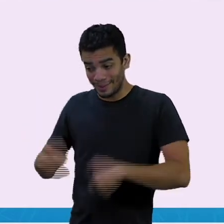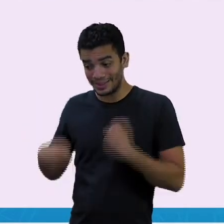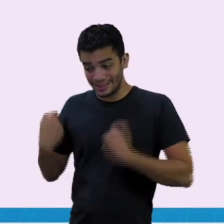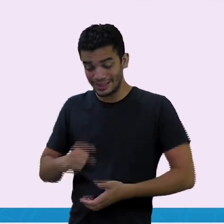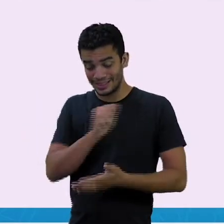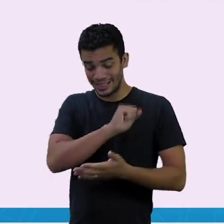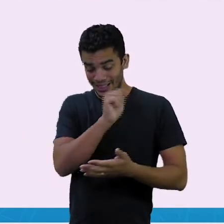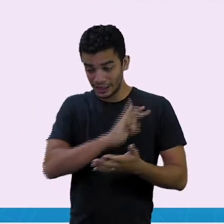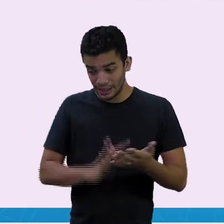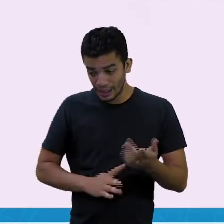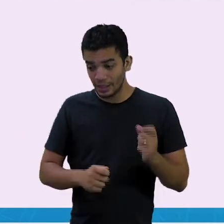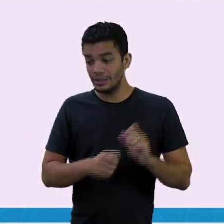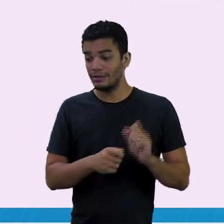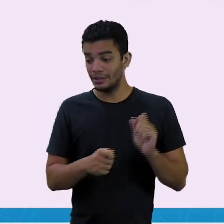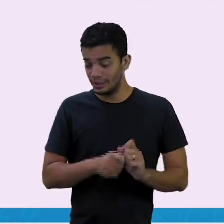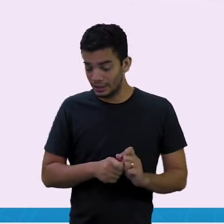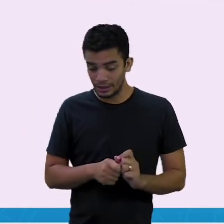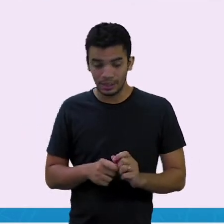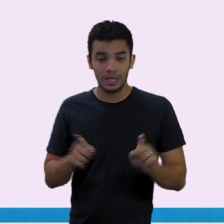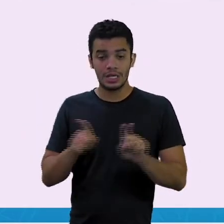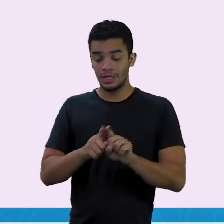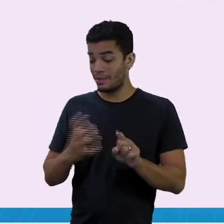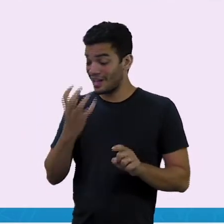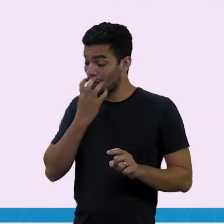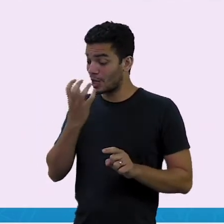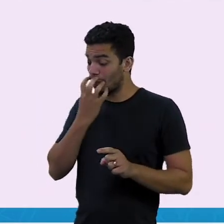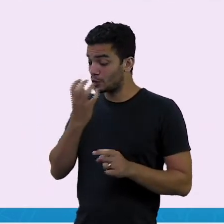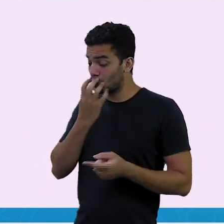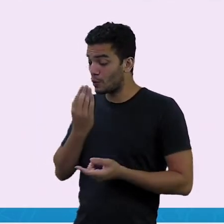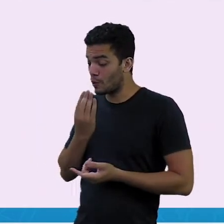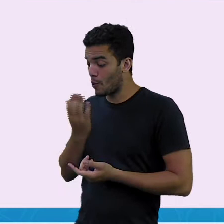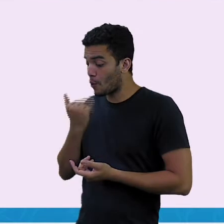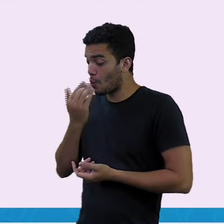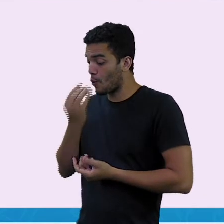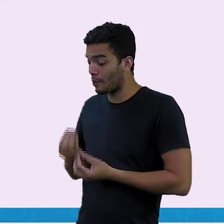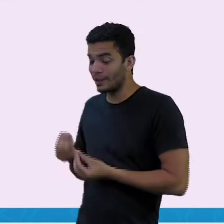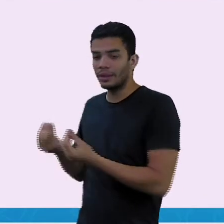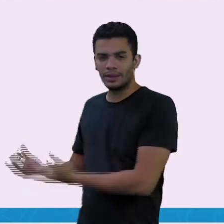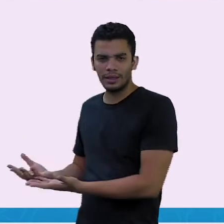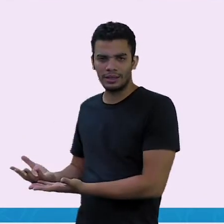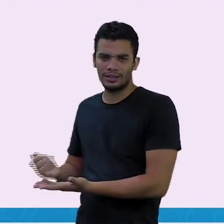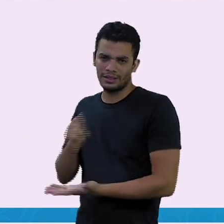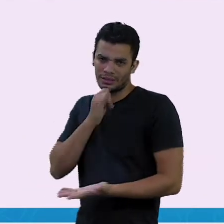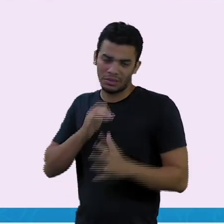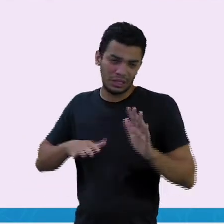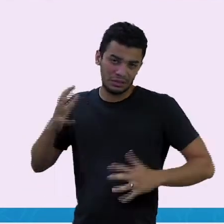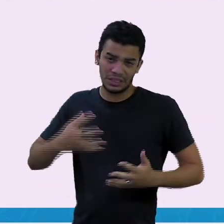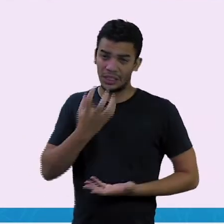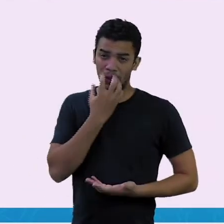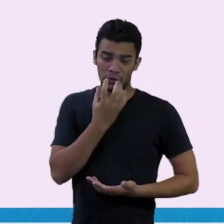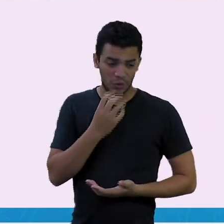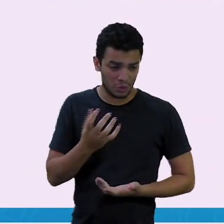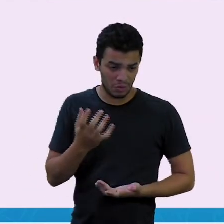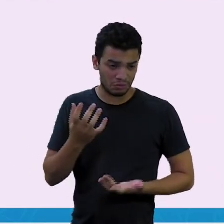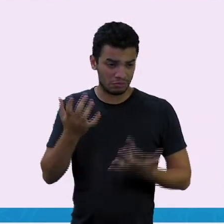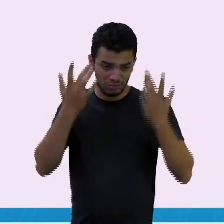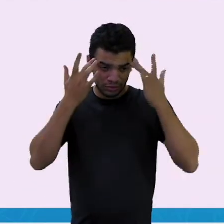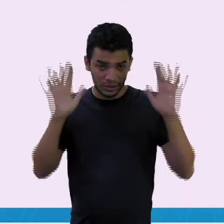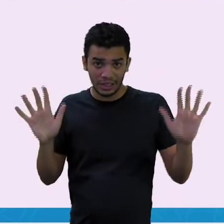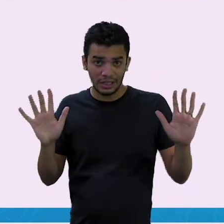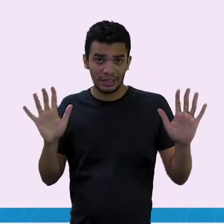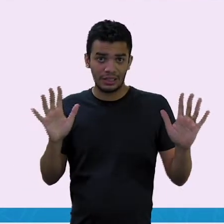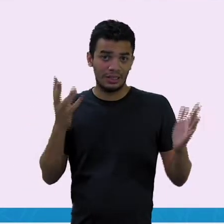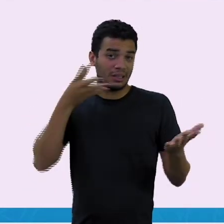para o Paçoca. Paçoca aqui no caso deve ser algum animal de estimação, né? Que essa